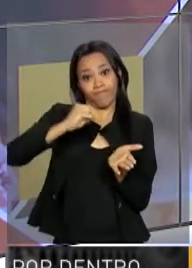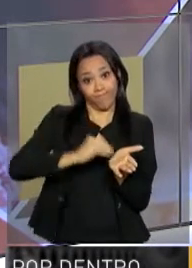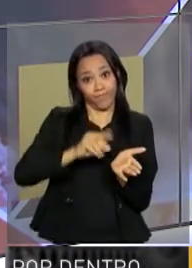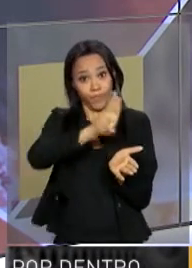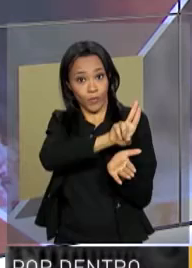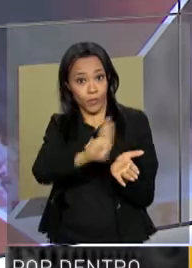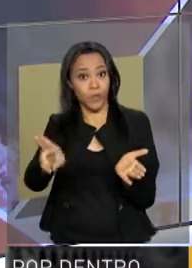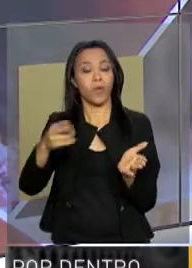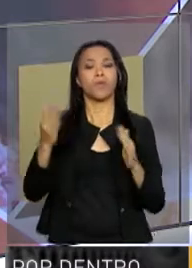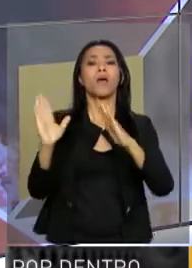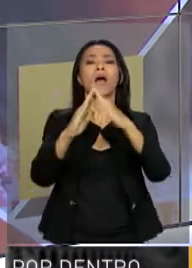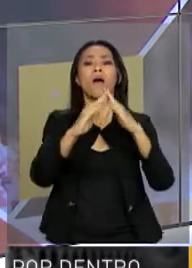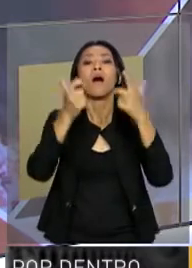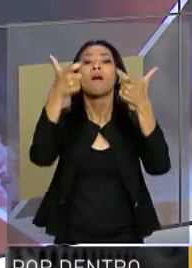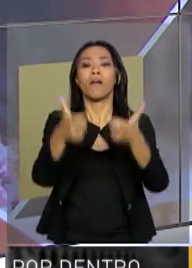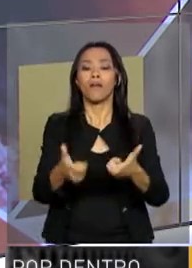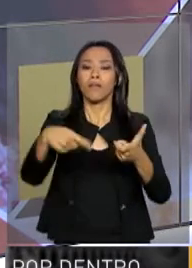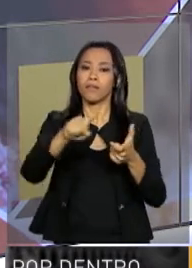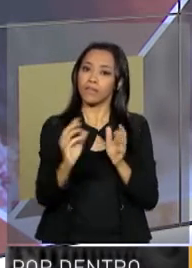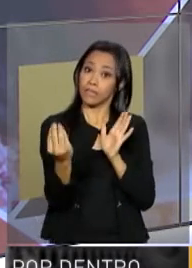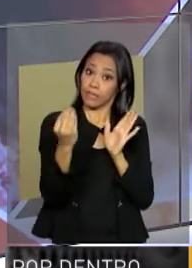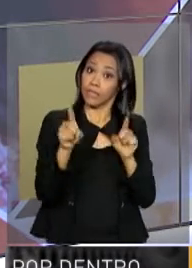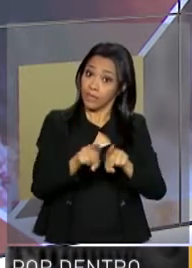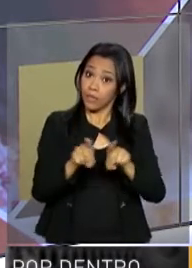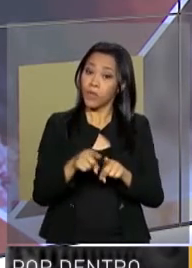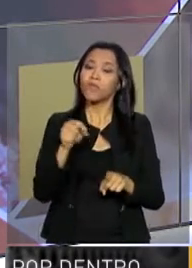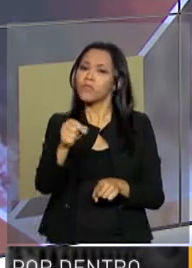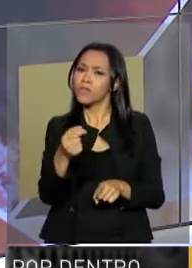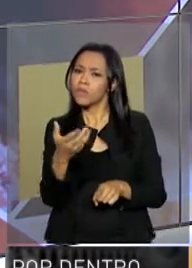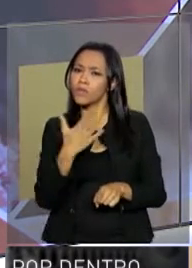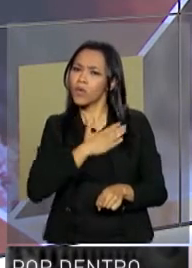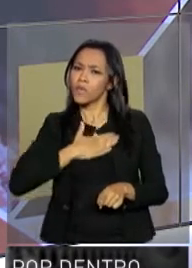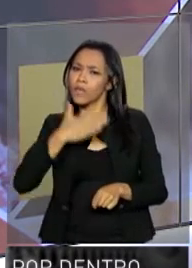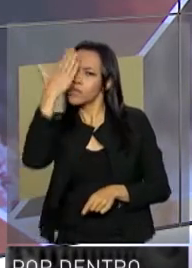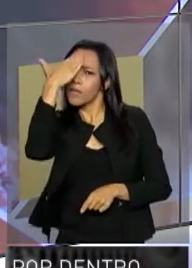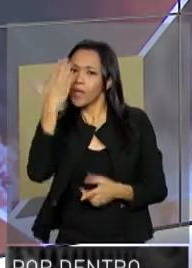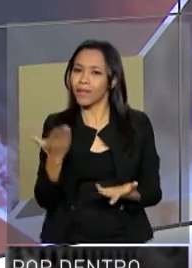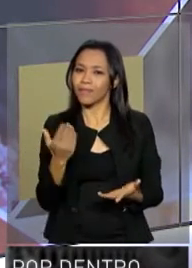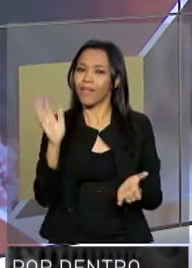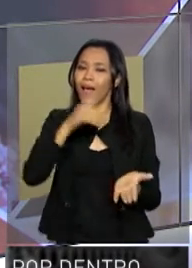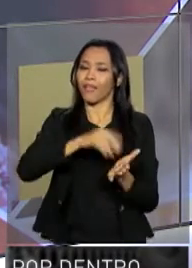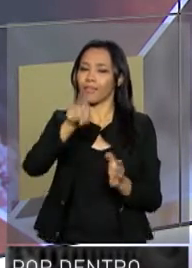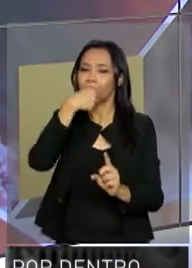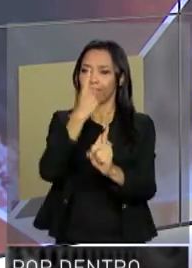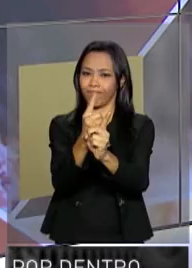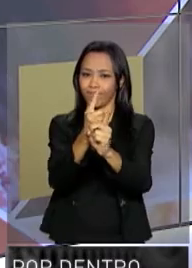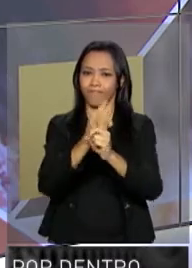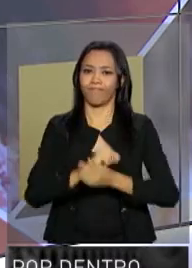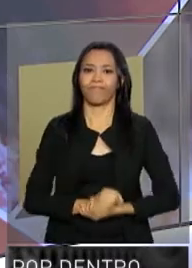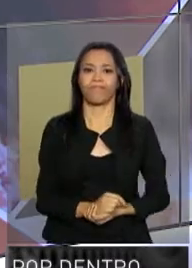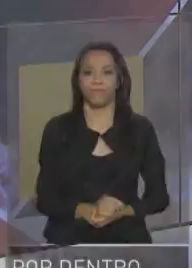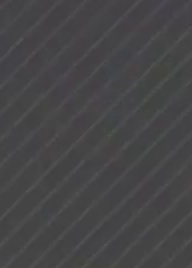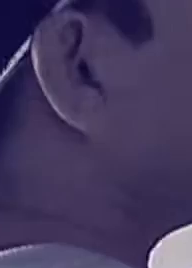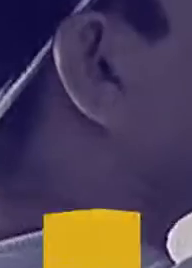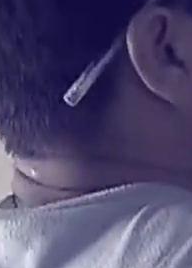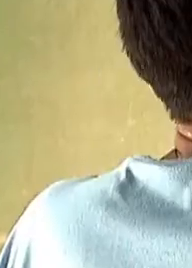pordentrodogoverno@presidencia.gov.br. Informe o seu nome, a cidade onde você mora e o que você gostaria de saber. Até a próxima!